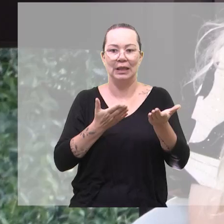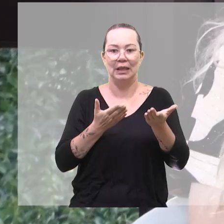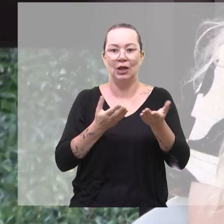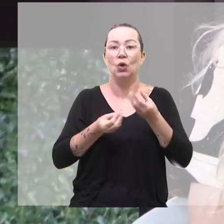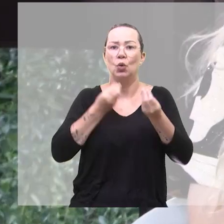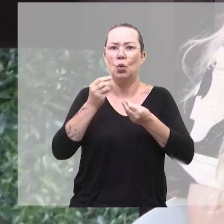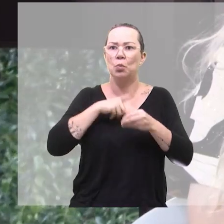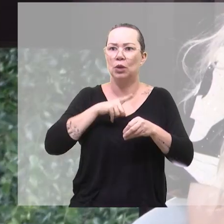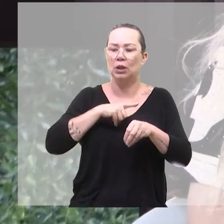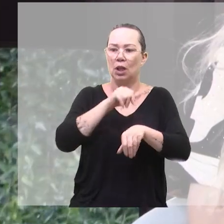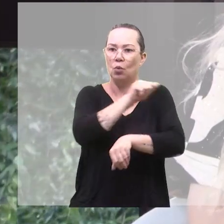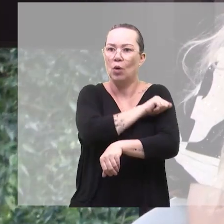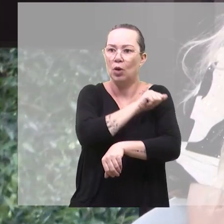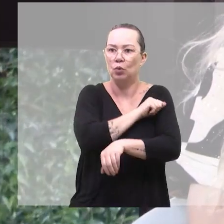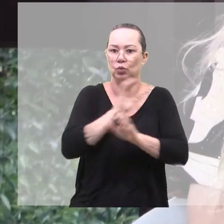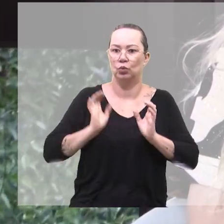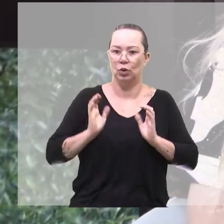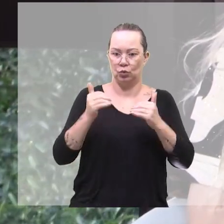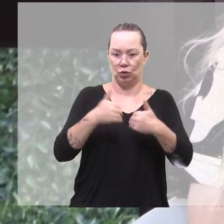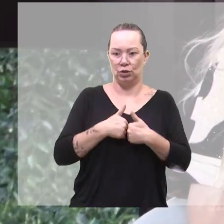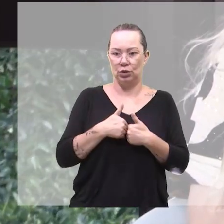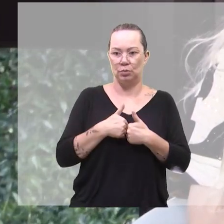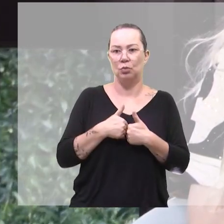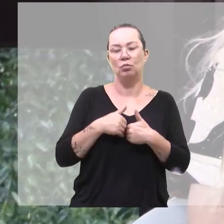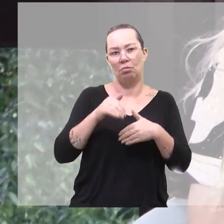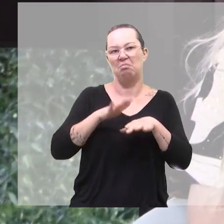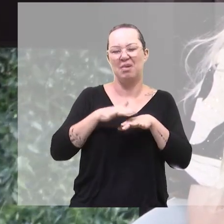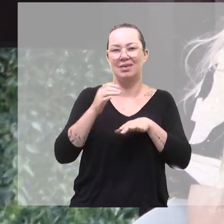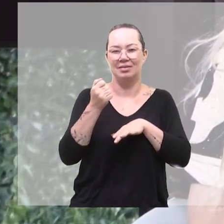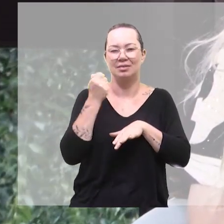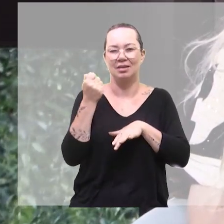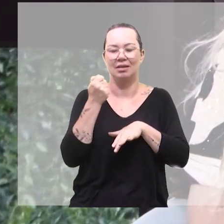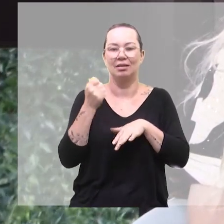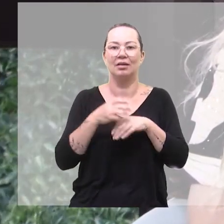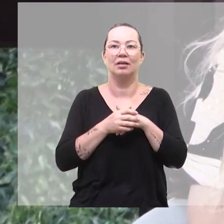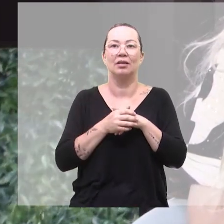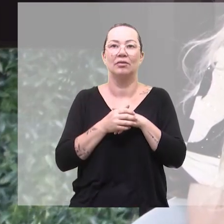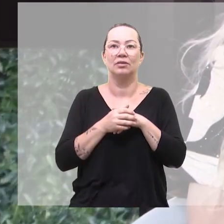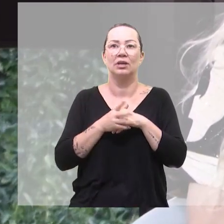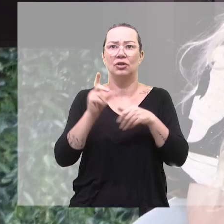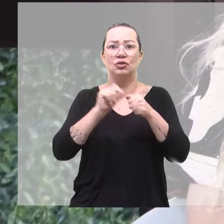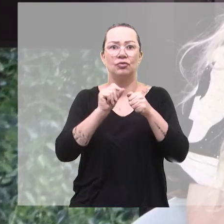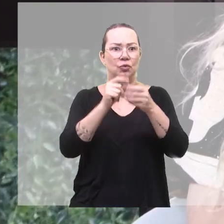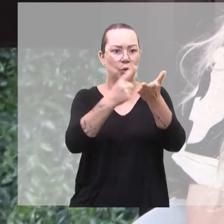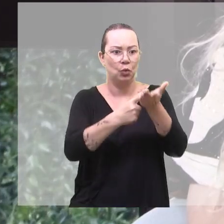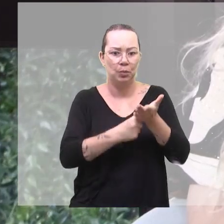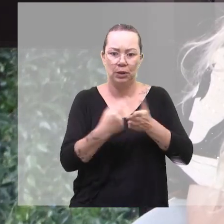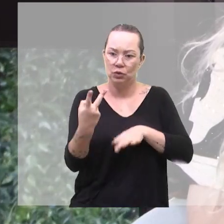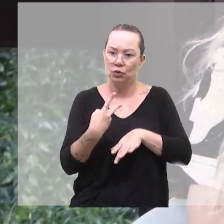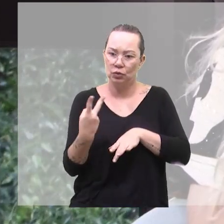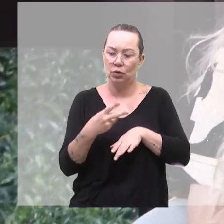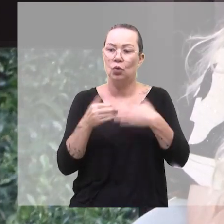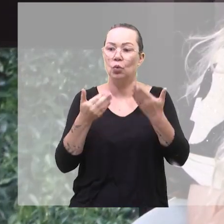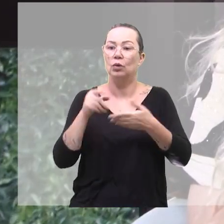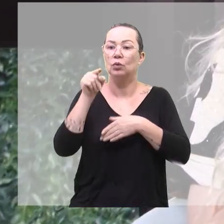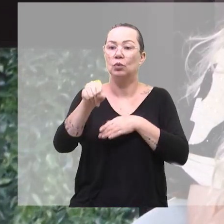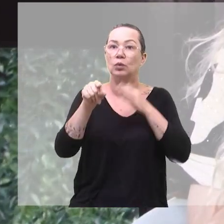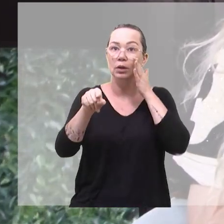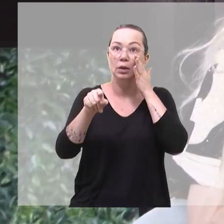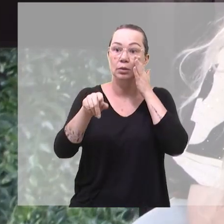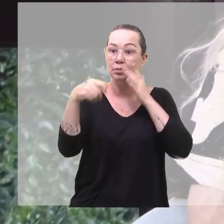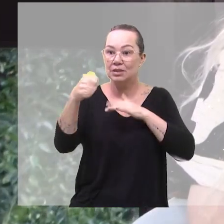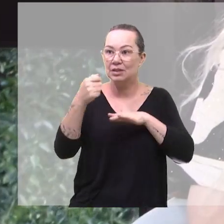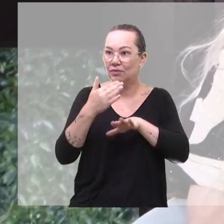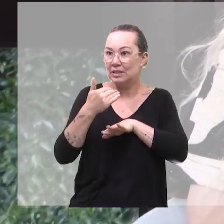né? Como é que a gente tem um aluno autista, e ele era um caso, né, mais severo, e a gente fez uma combinação, eu e ele. Quando